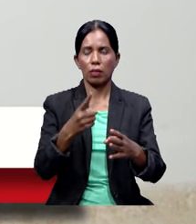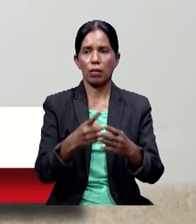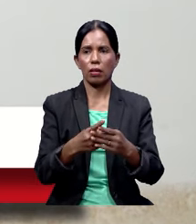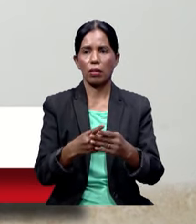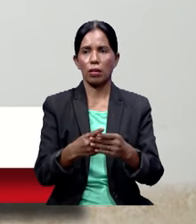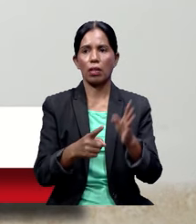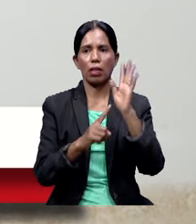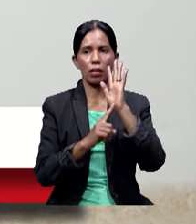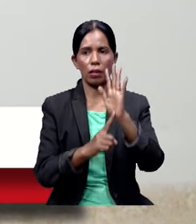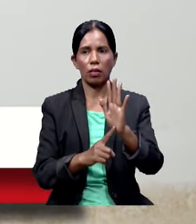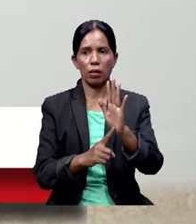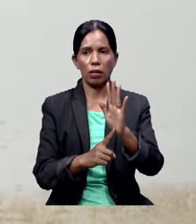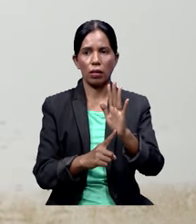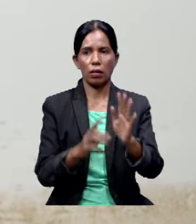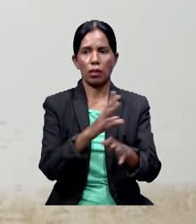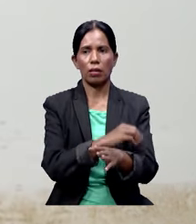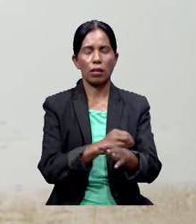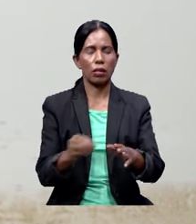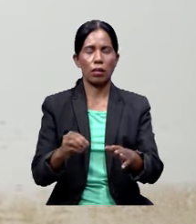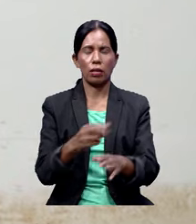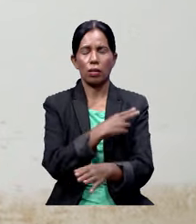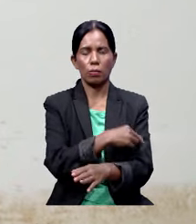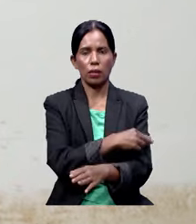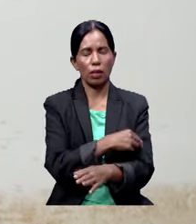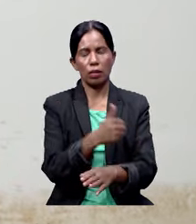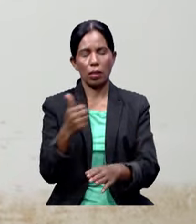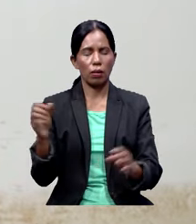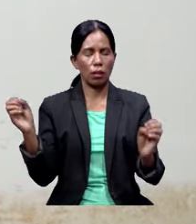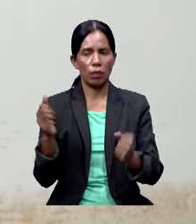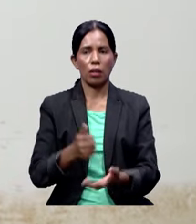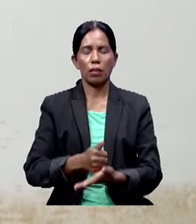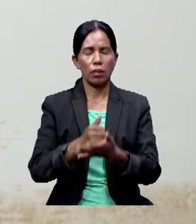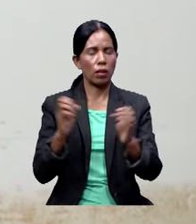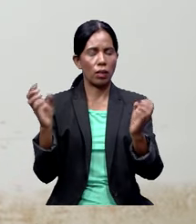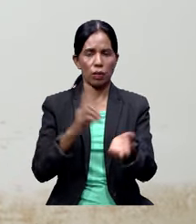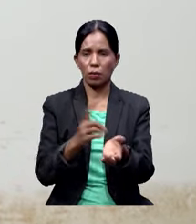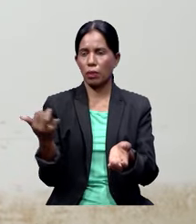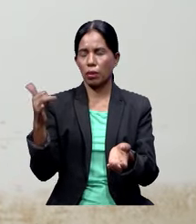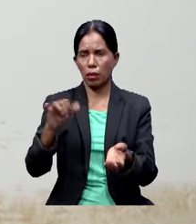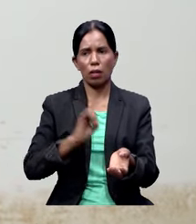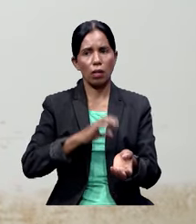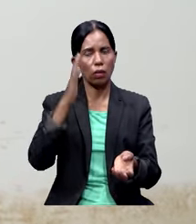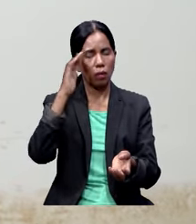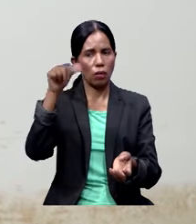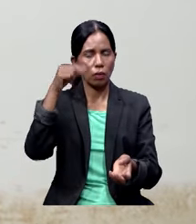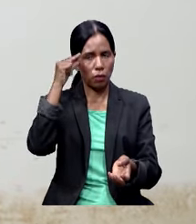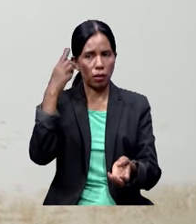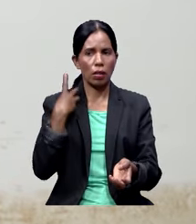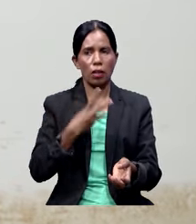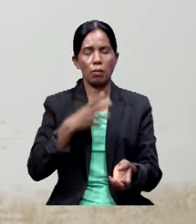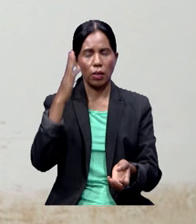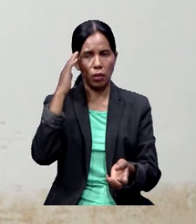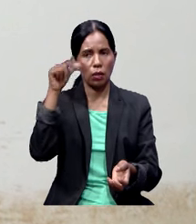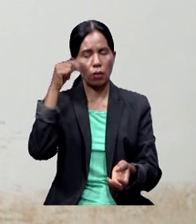kata ia posto Saudi memang sira labelo funciona tambah menos pessoal Saudi. Então, hanoing governo, ami hanoing